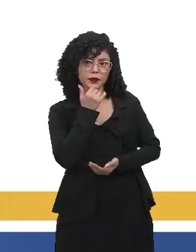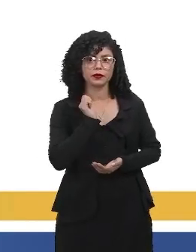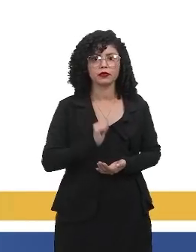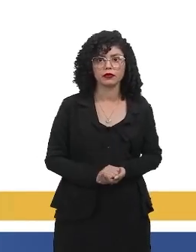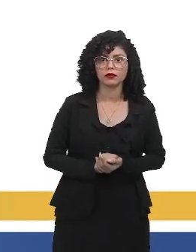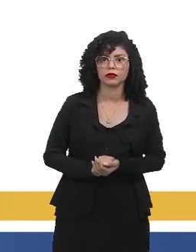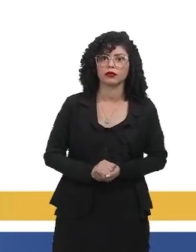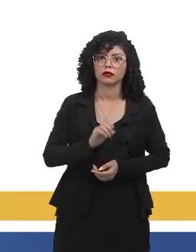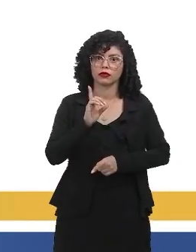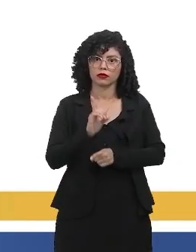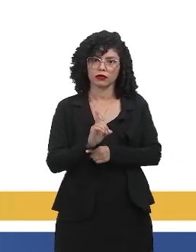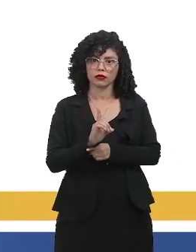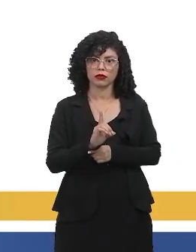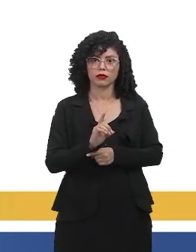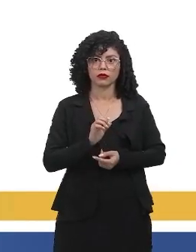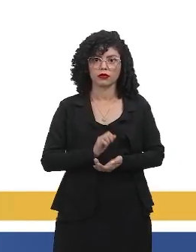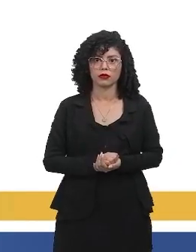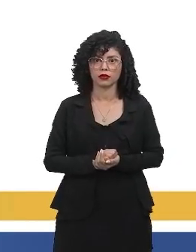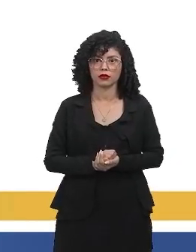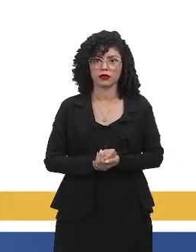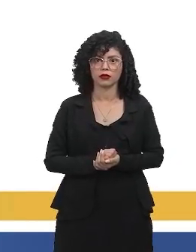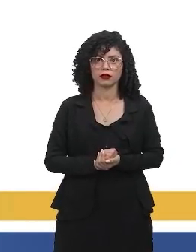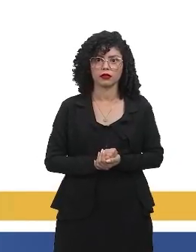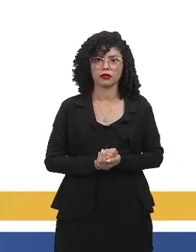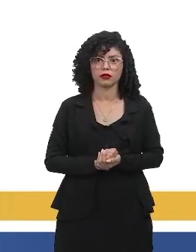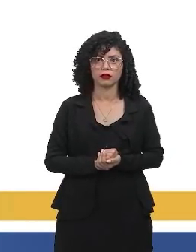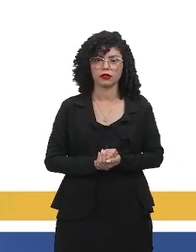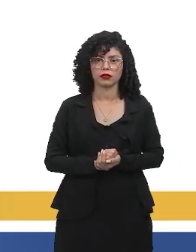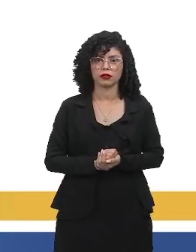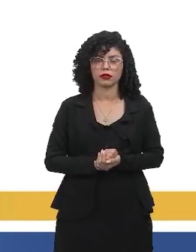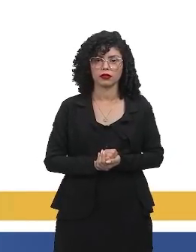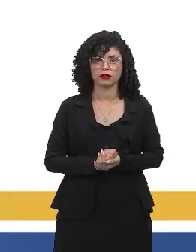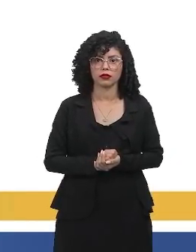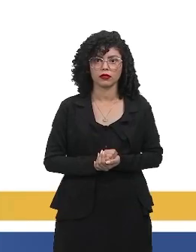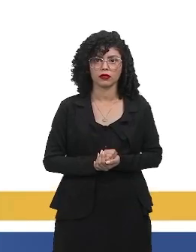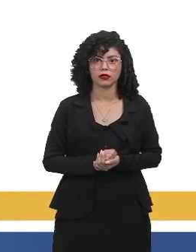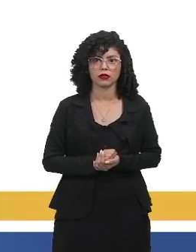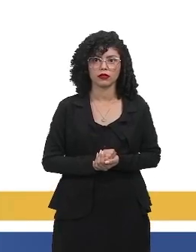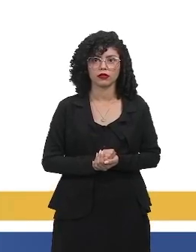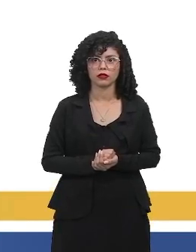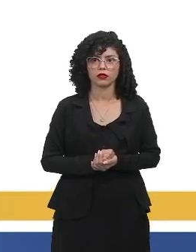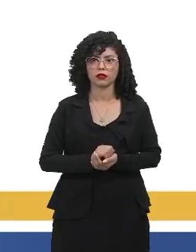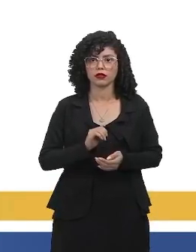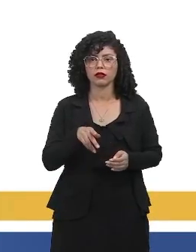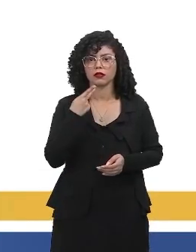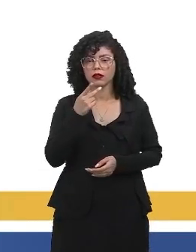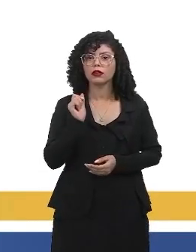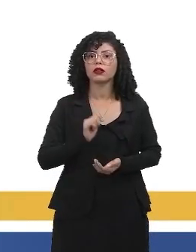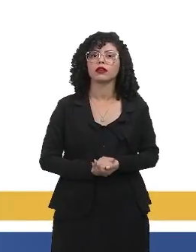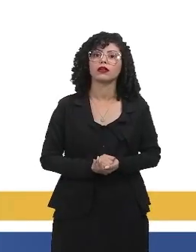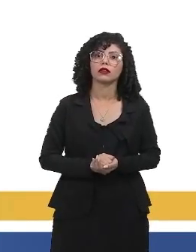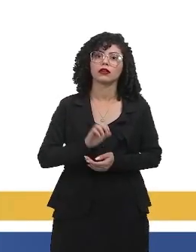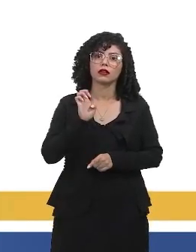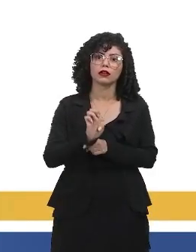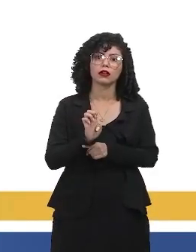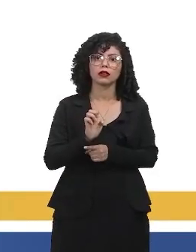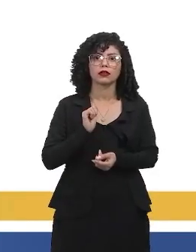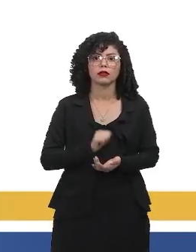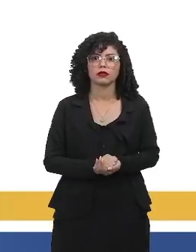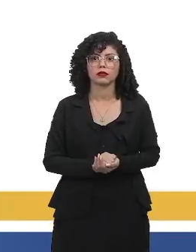Letra D, orientações constitucionais e estatutárias, essa eu já citei. Letra